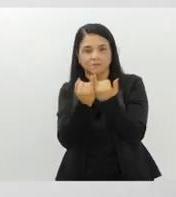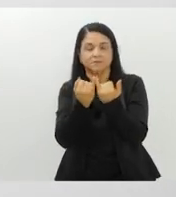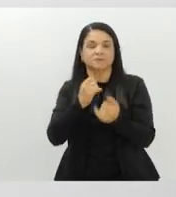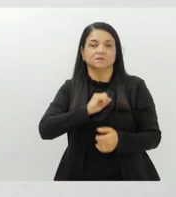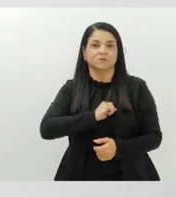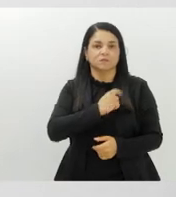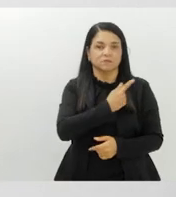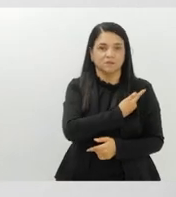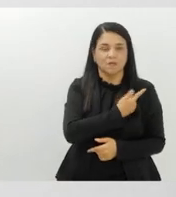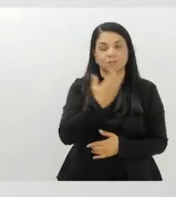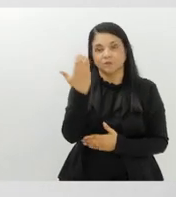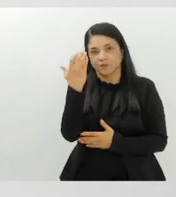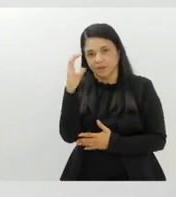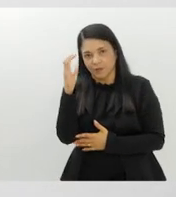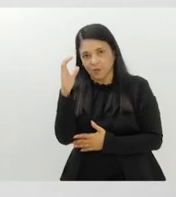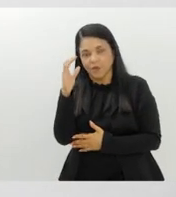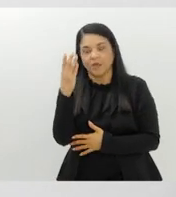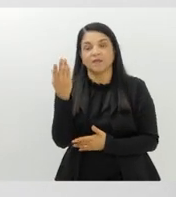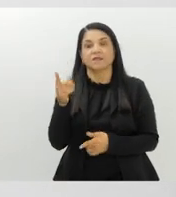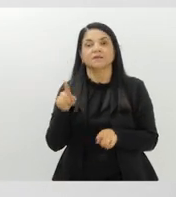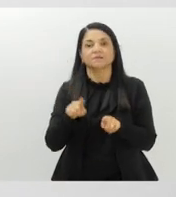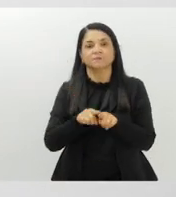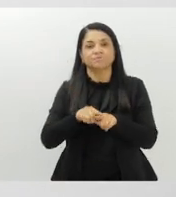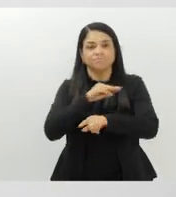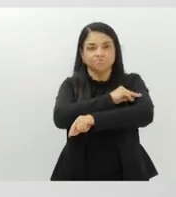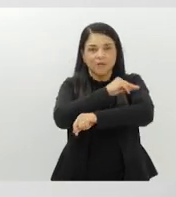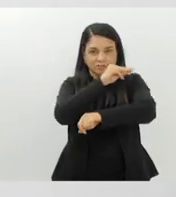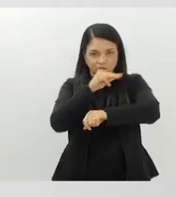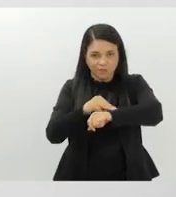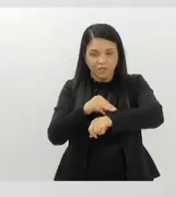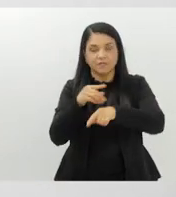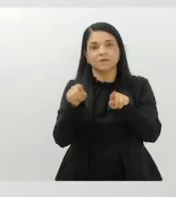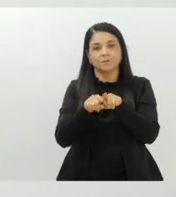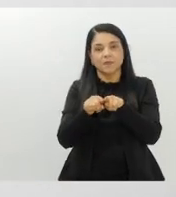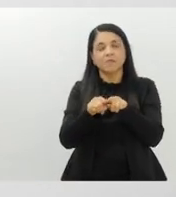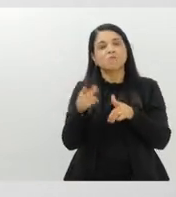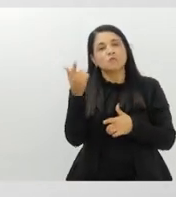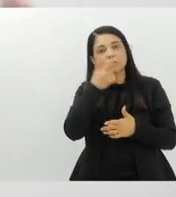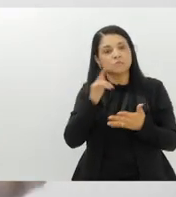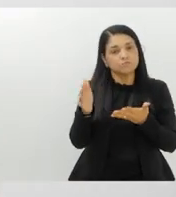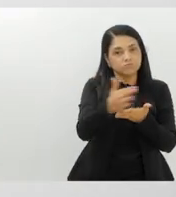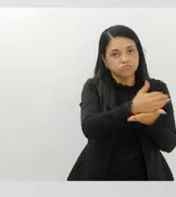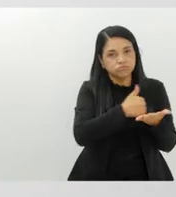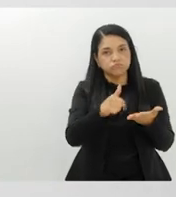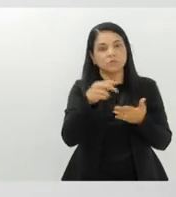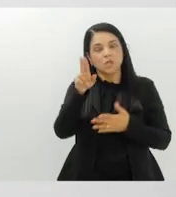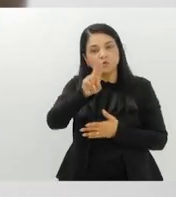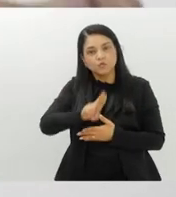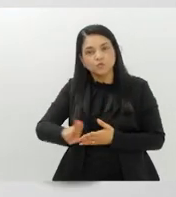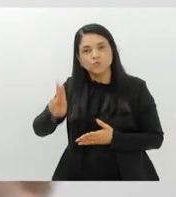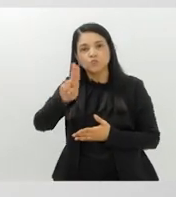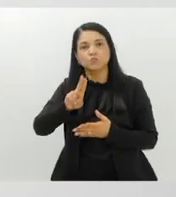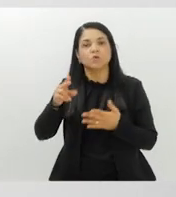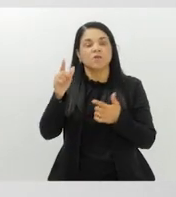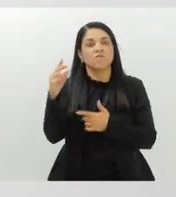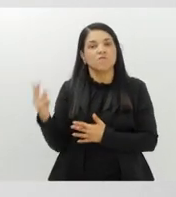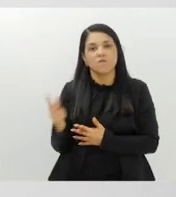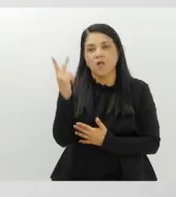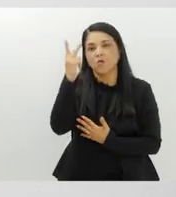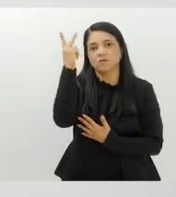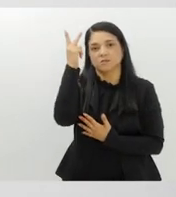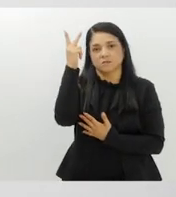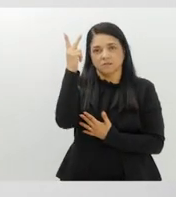exposição. E fica como exemplo de outra ação sustentável e outra ação de reutilização, de valorização